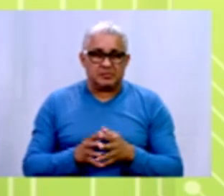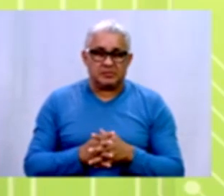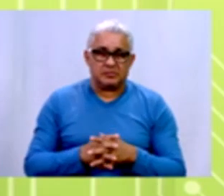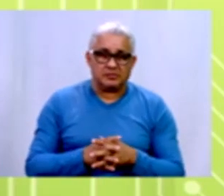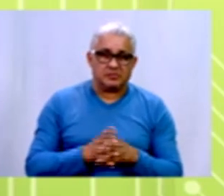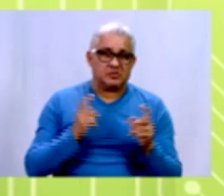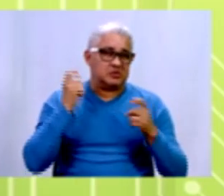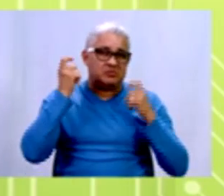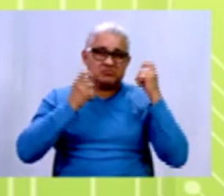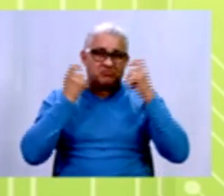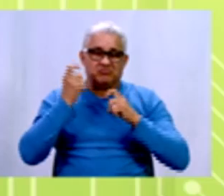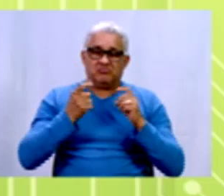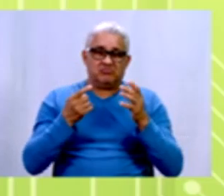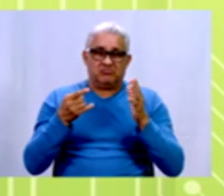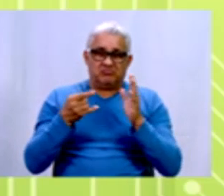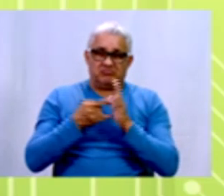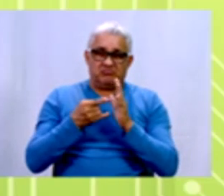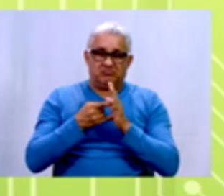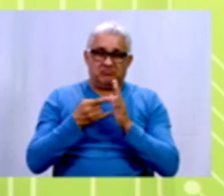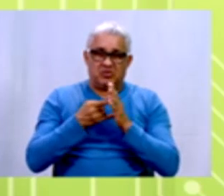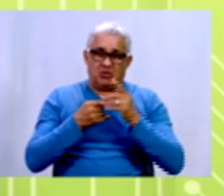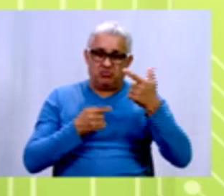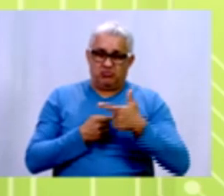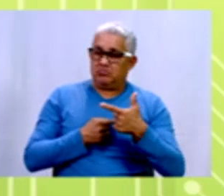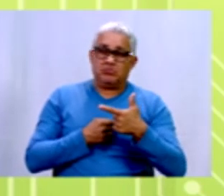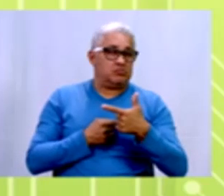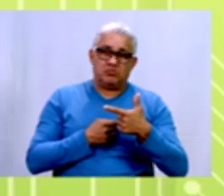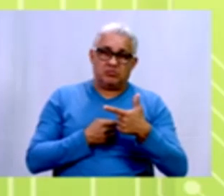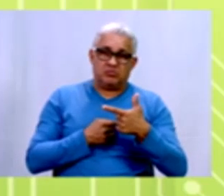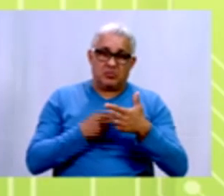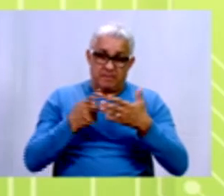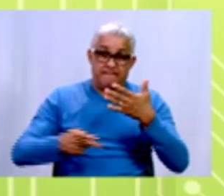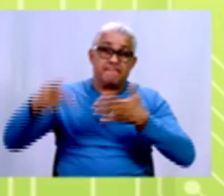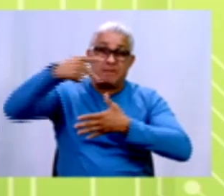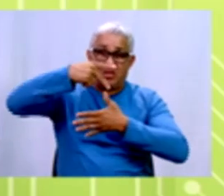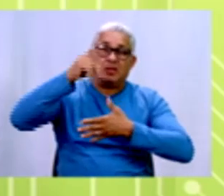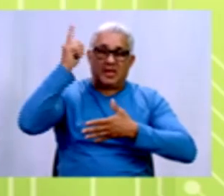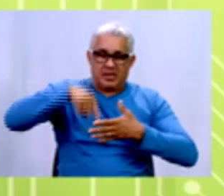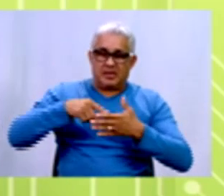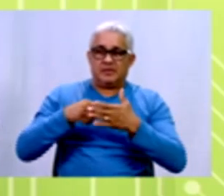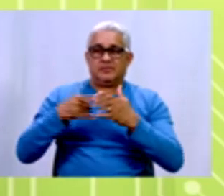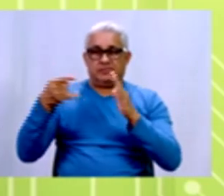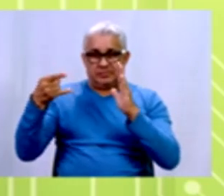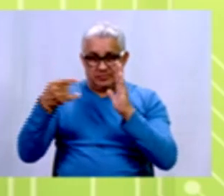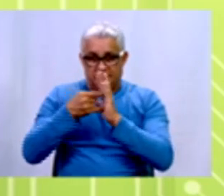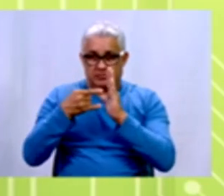ter o software, o produto como segundo, mas sim como prioridade. Né?